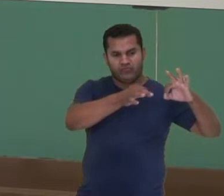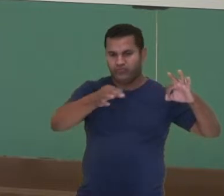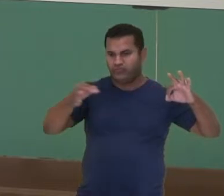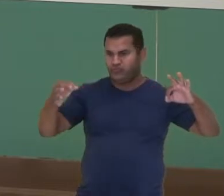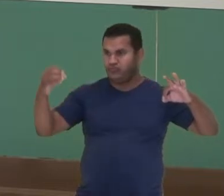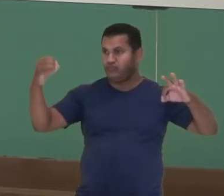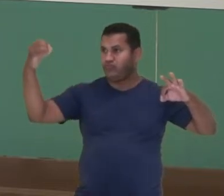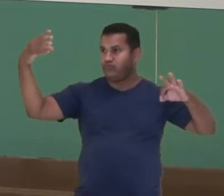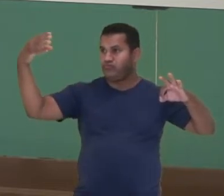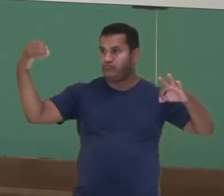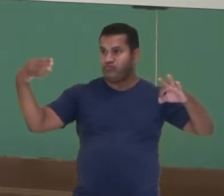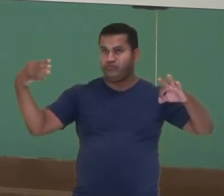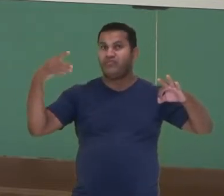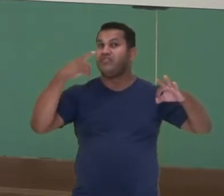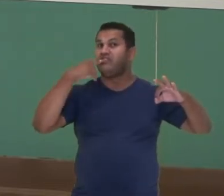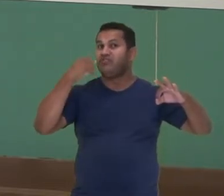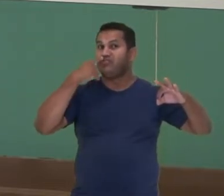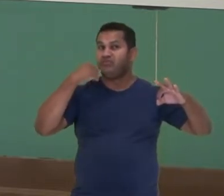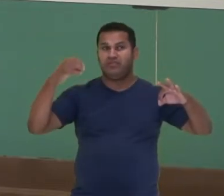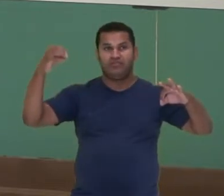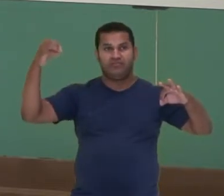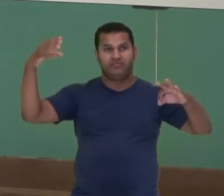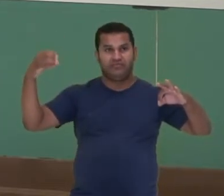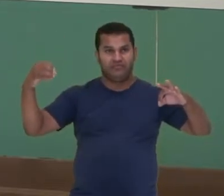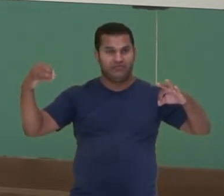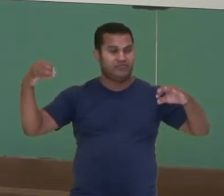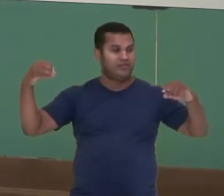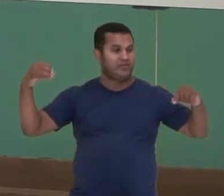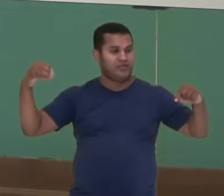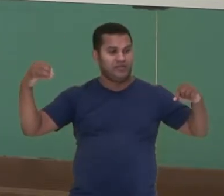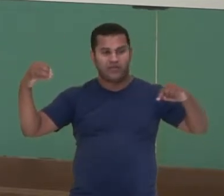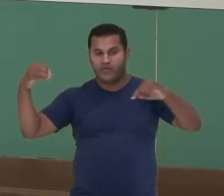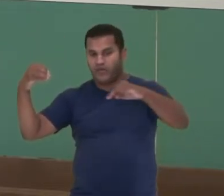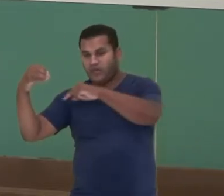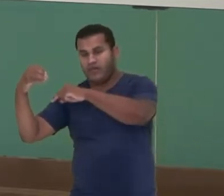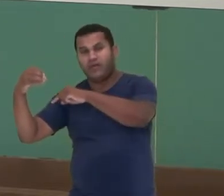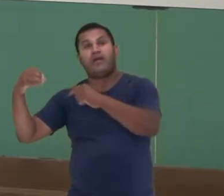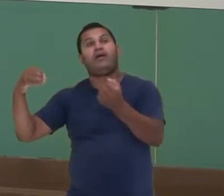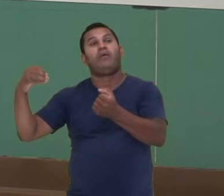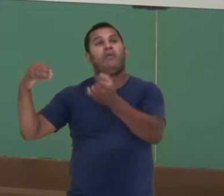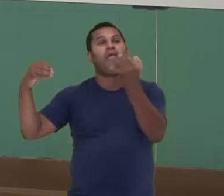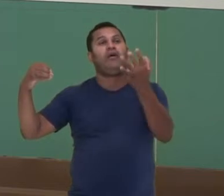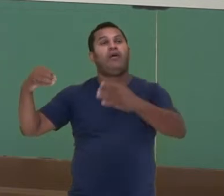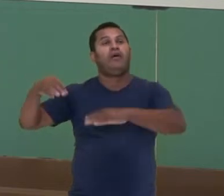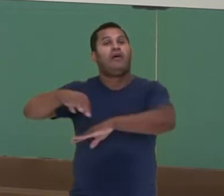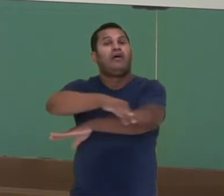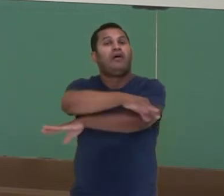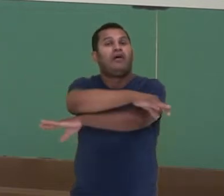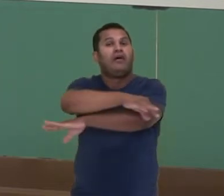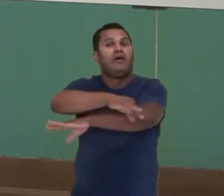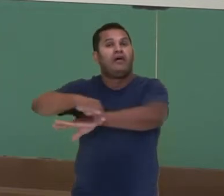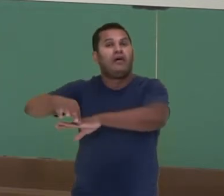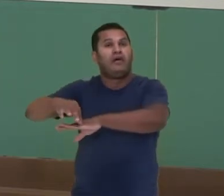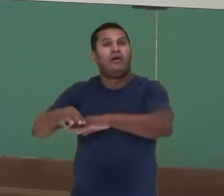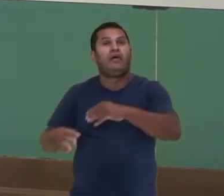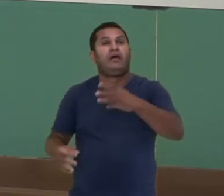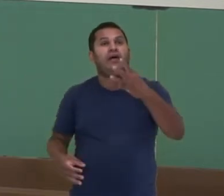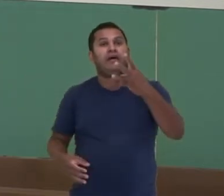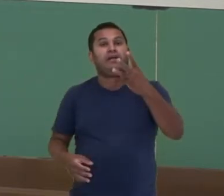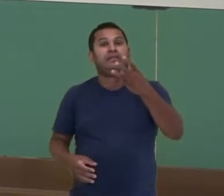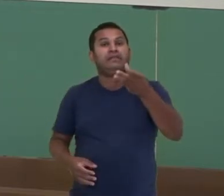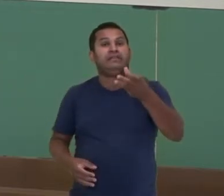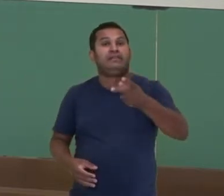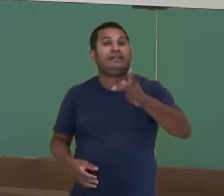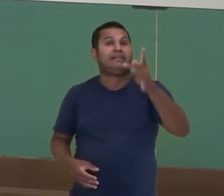vermelho. Sendo a velocidade do automóvel inicial de 36 km por hora, qual deve ser a desaceleração aplicada por esse